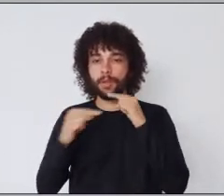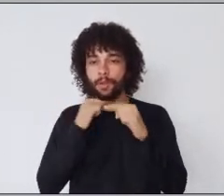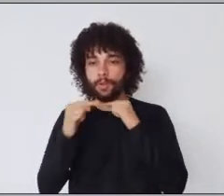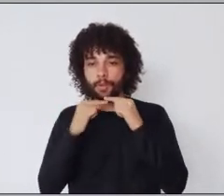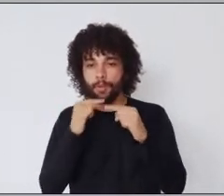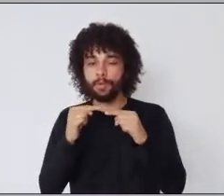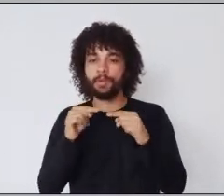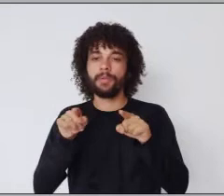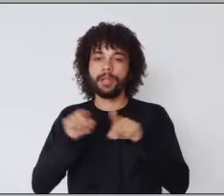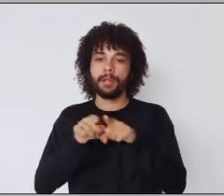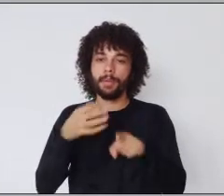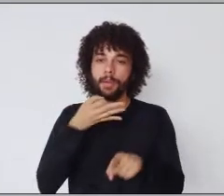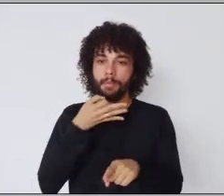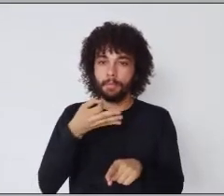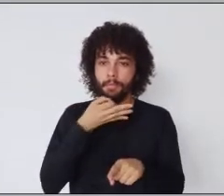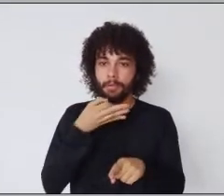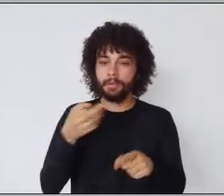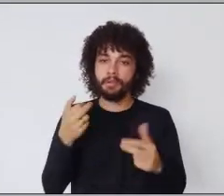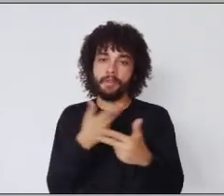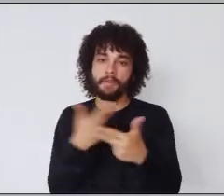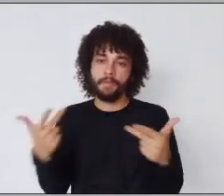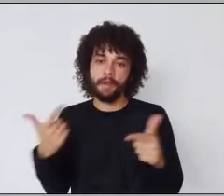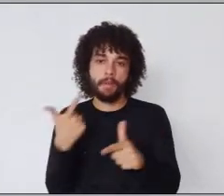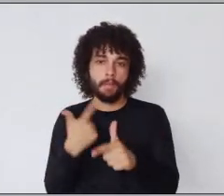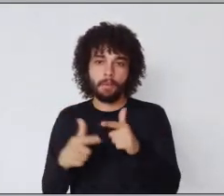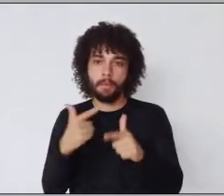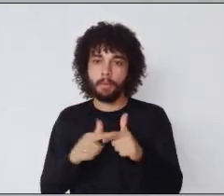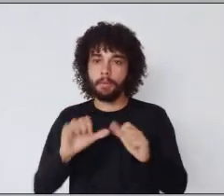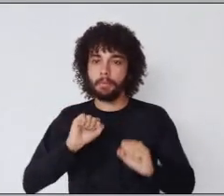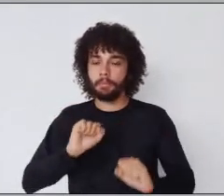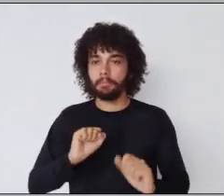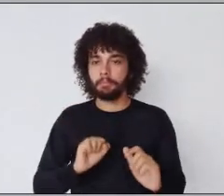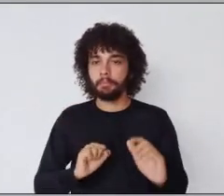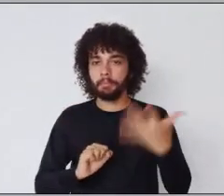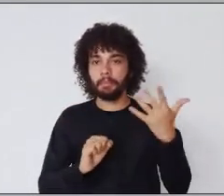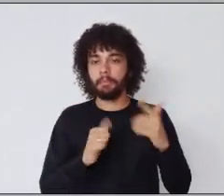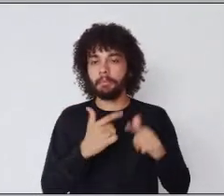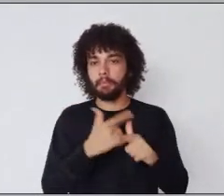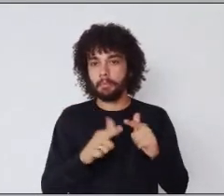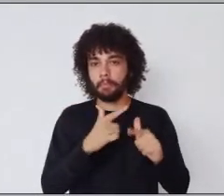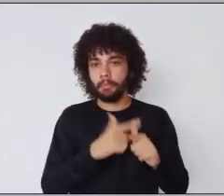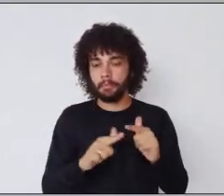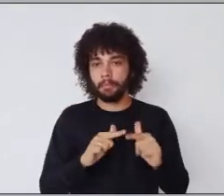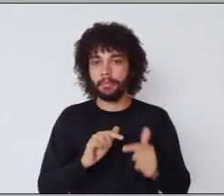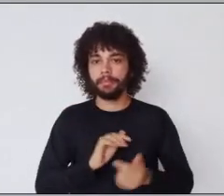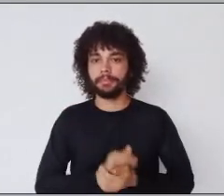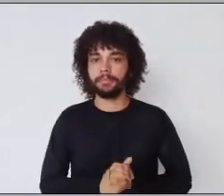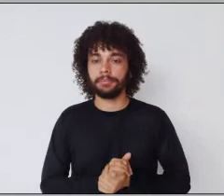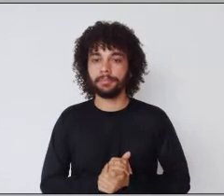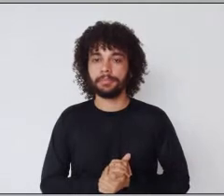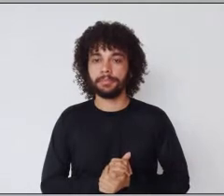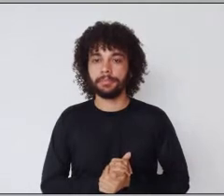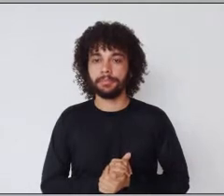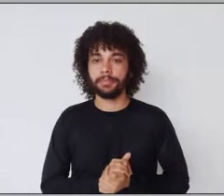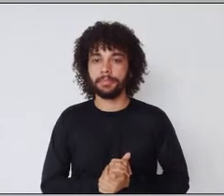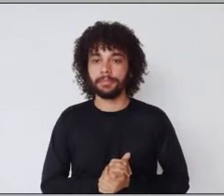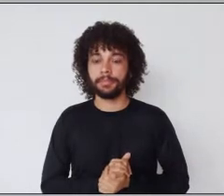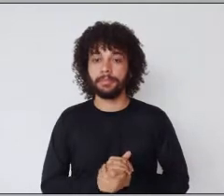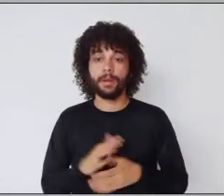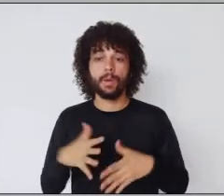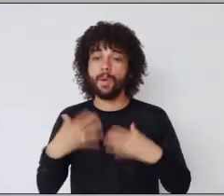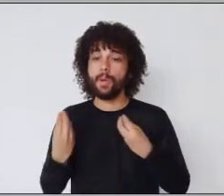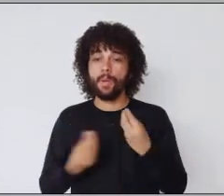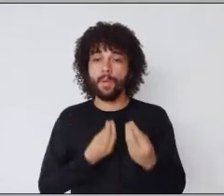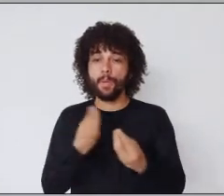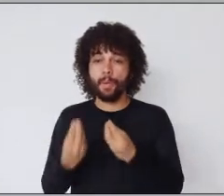dúvidas, sugestões e demandas, né, de possíveis erros que aconteçam na utilização do serviço. Para acessar o sistema